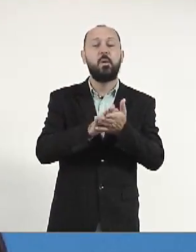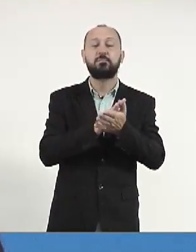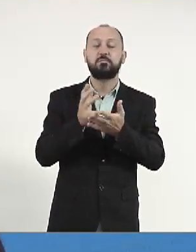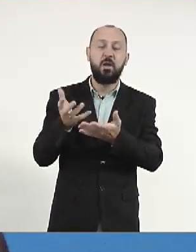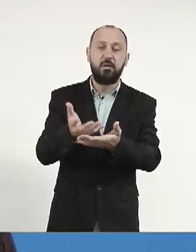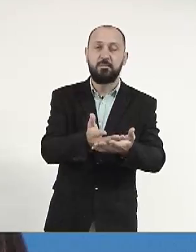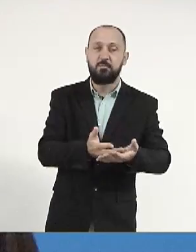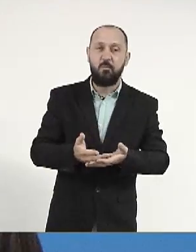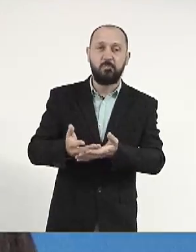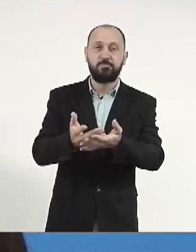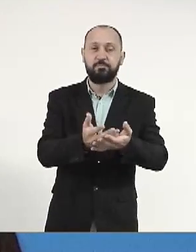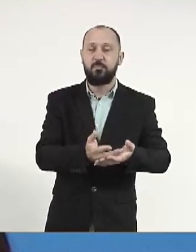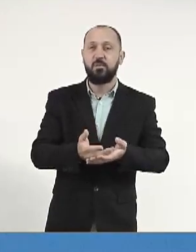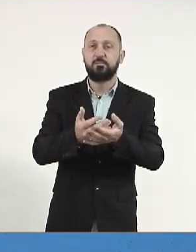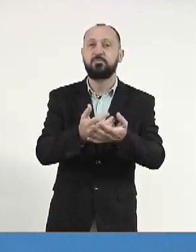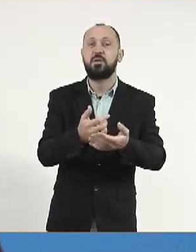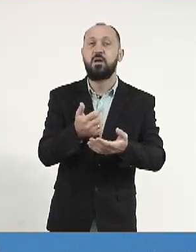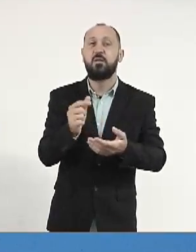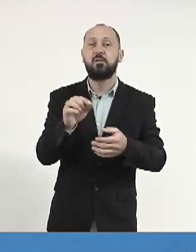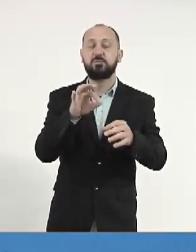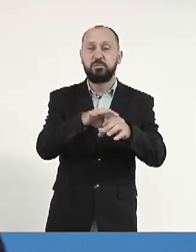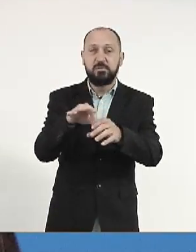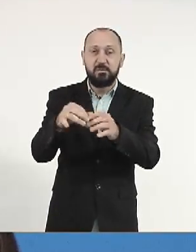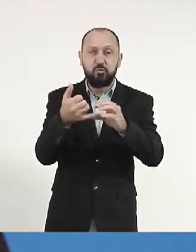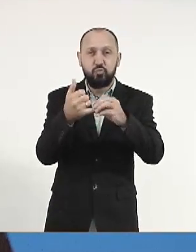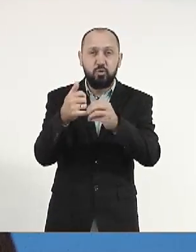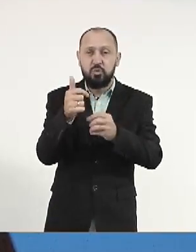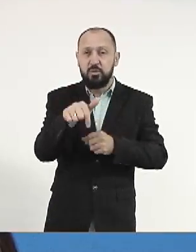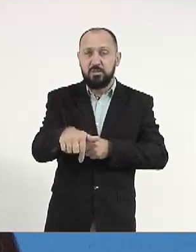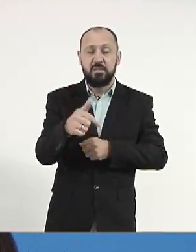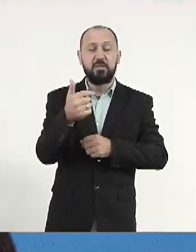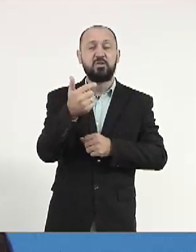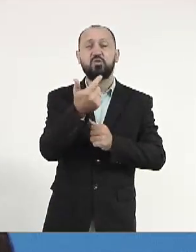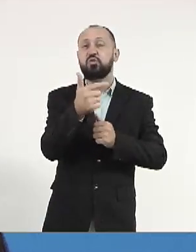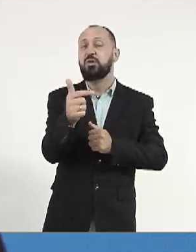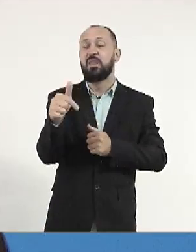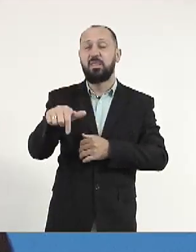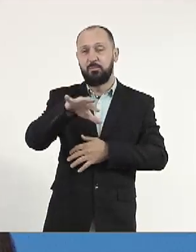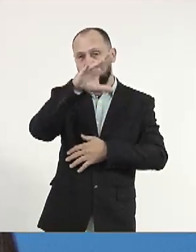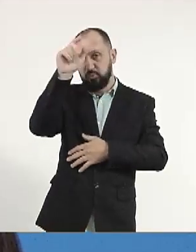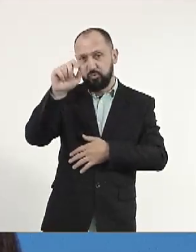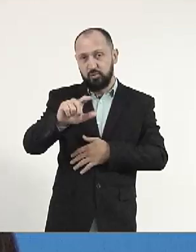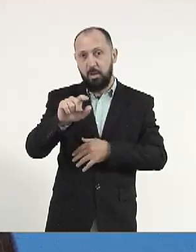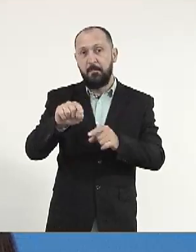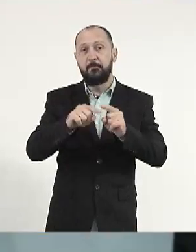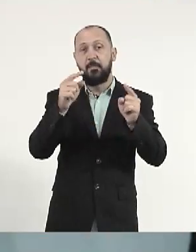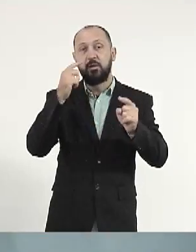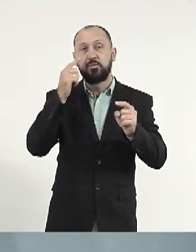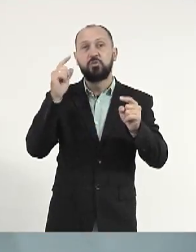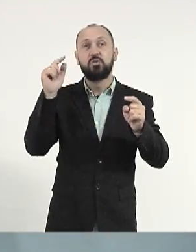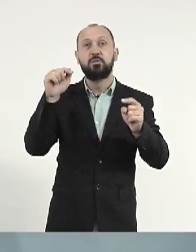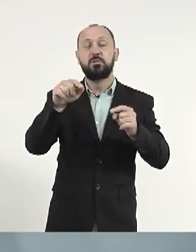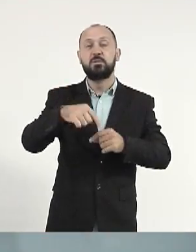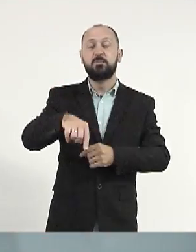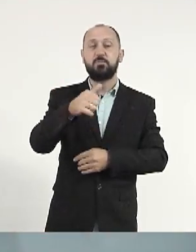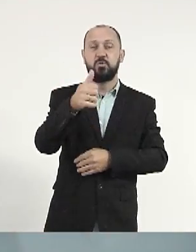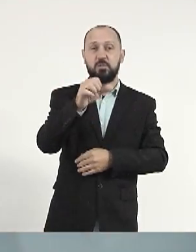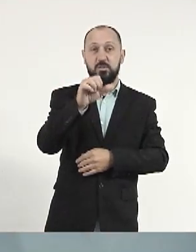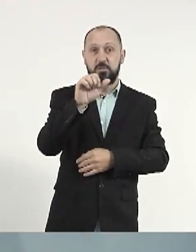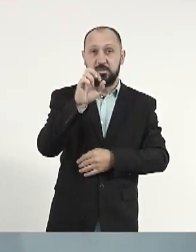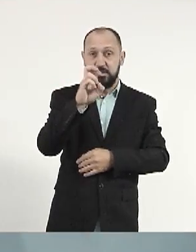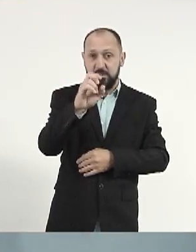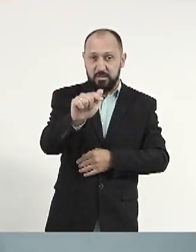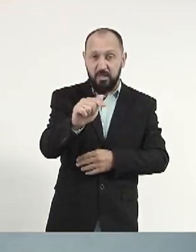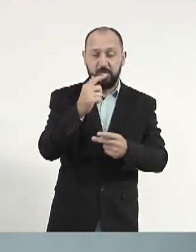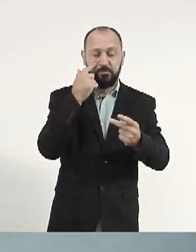ninguém derrubando mato, não tinha ninguém plantando soja, não tinha nada aqui no Mato Grosso do Sul. Mas deu essa seca em 57,